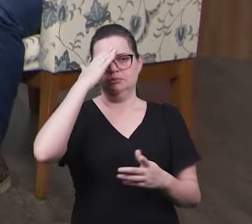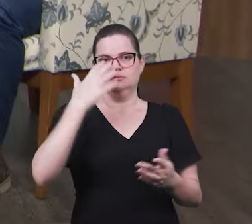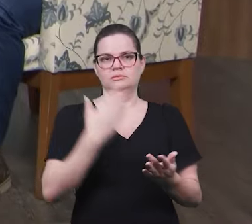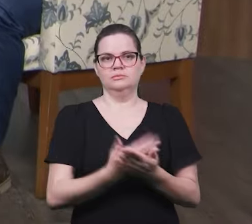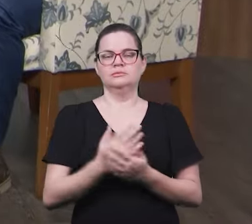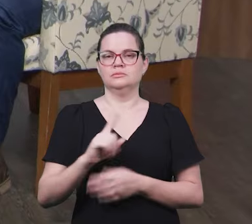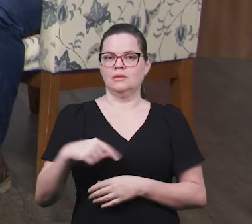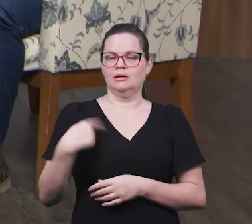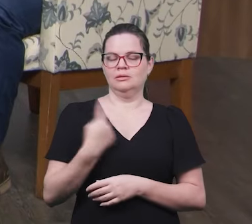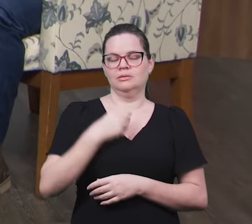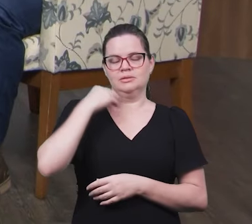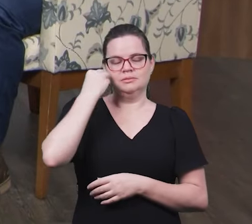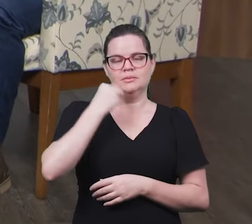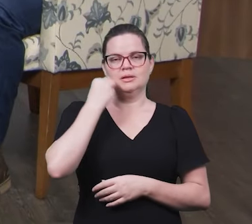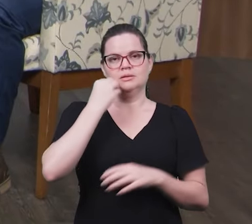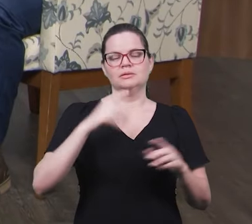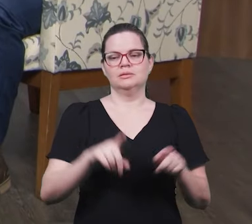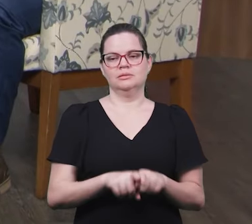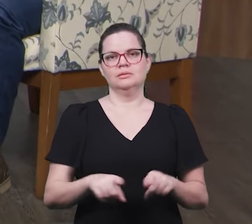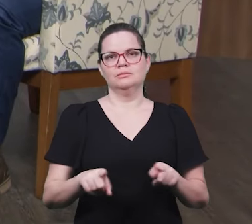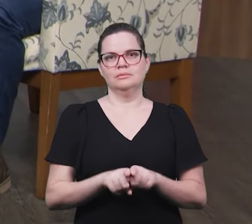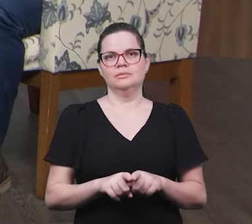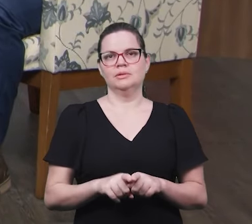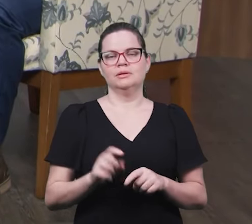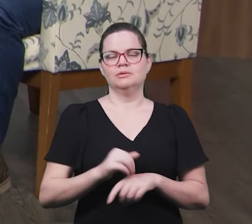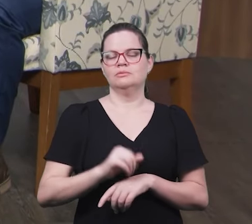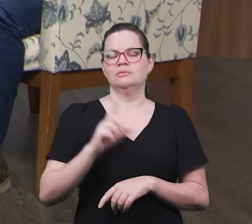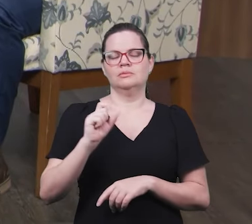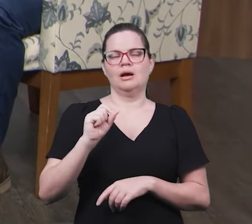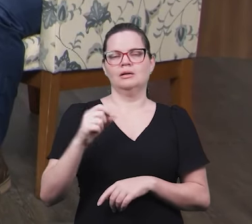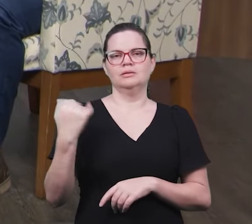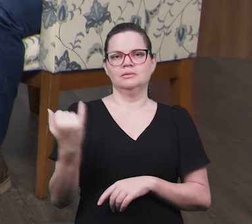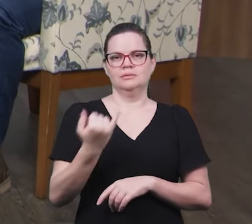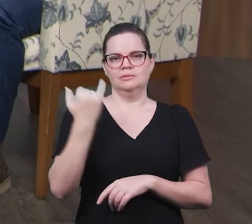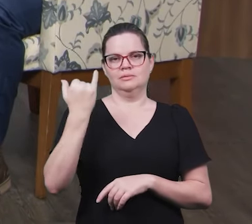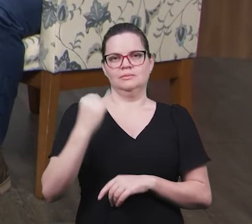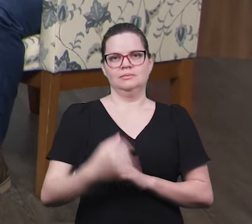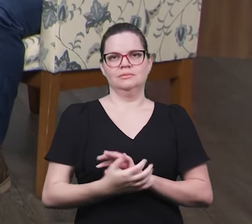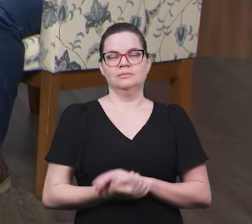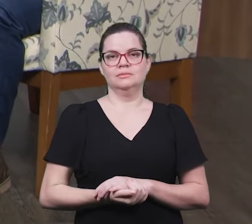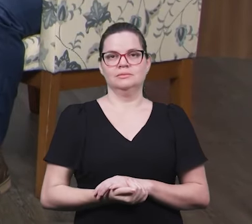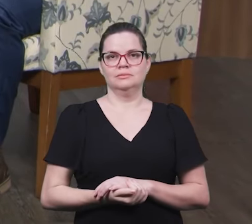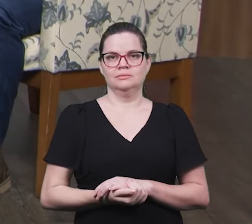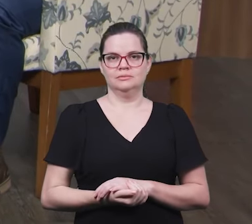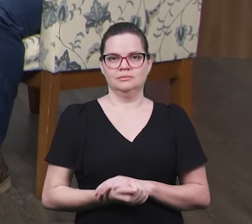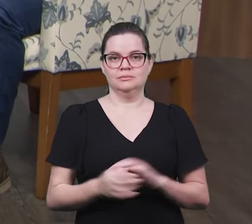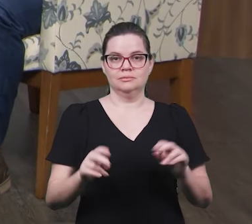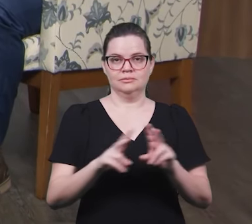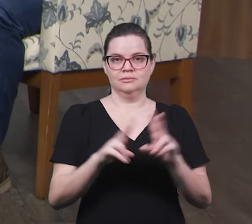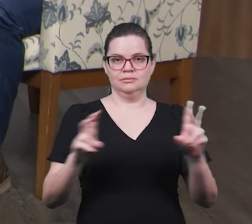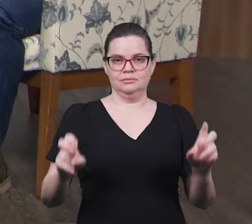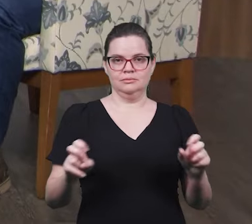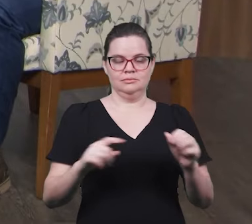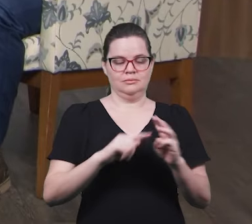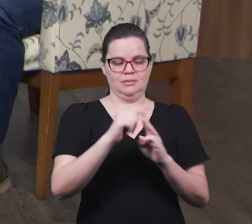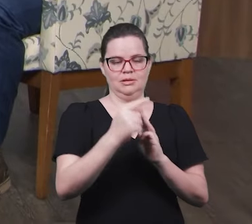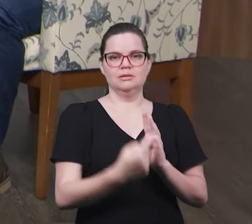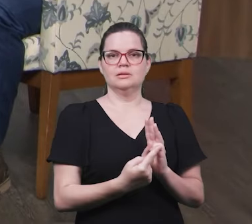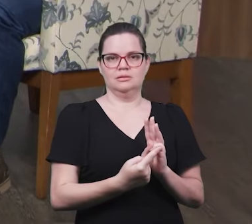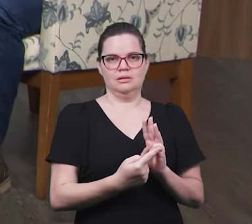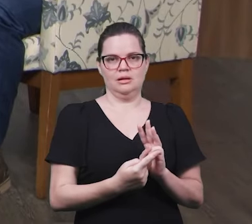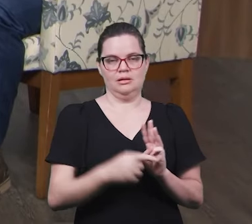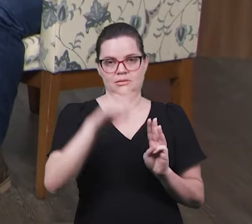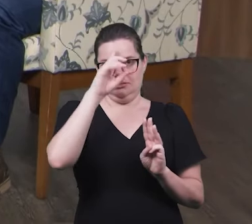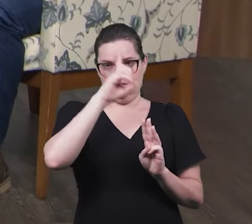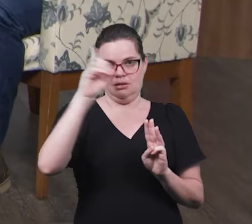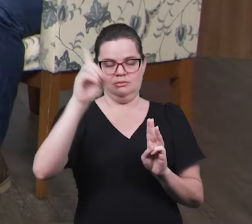a nossa experiência também, queridos. E o mais importante que nessa trilogia aqui é entendermos o quê?